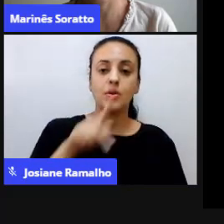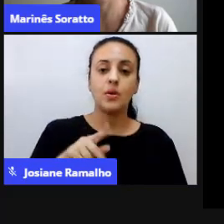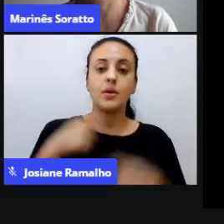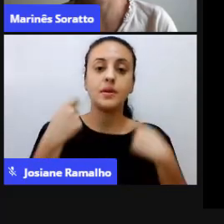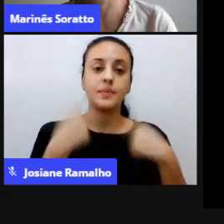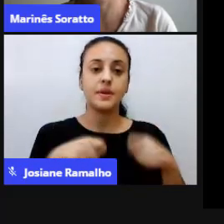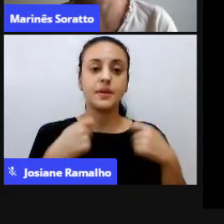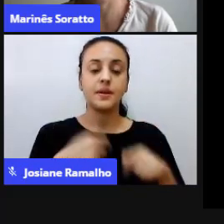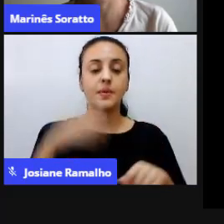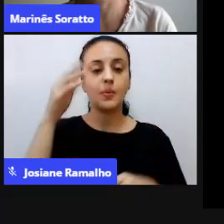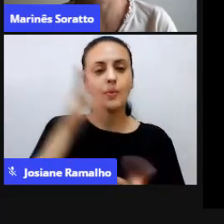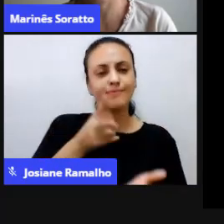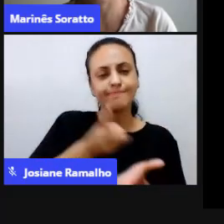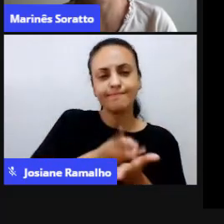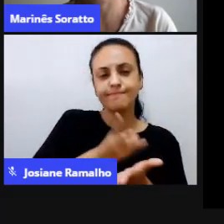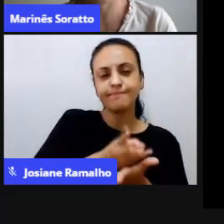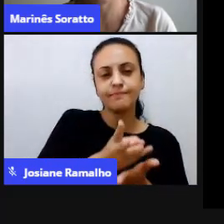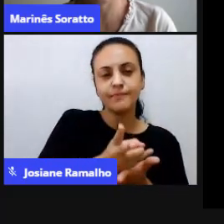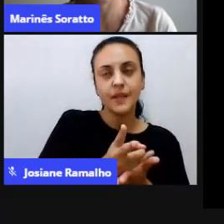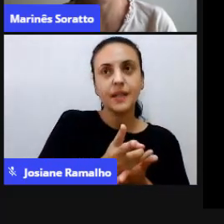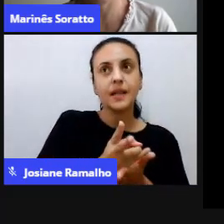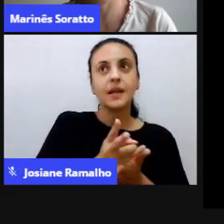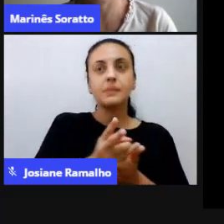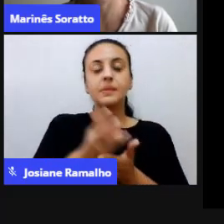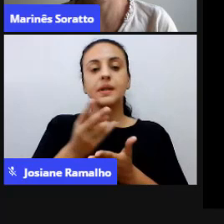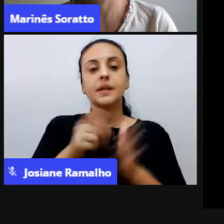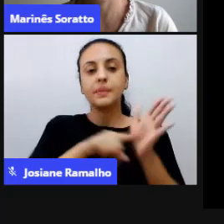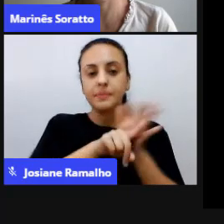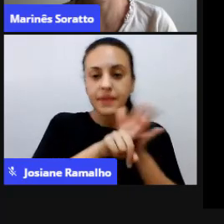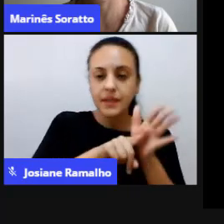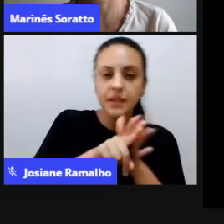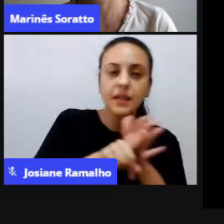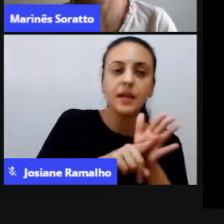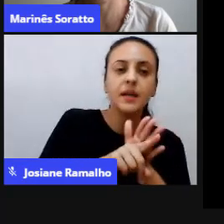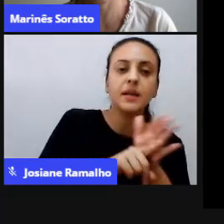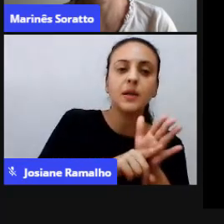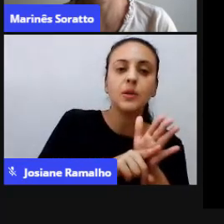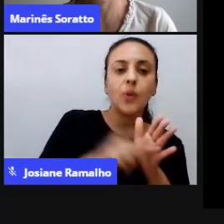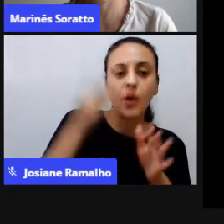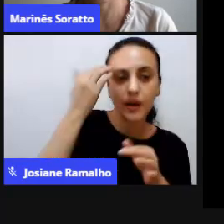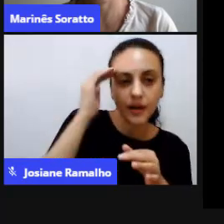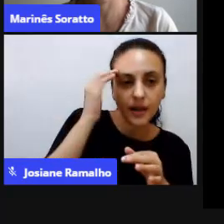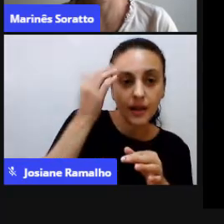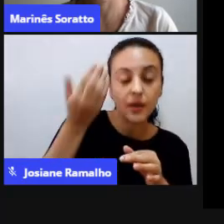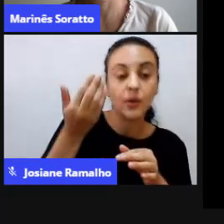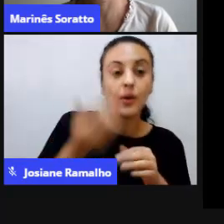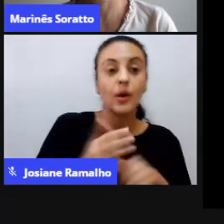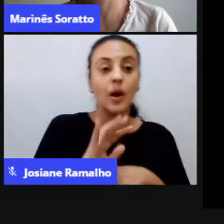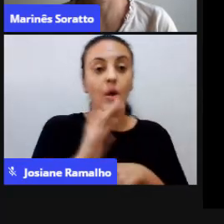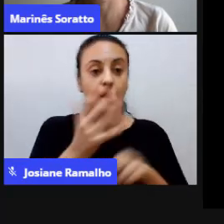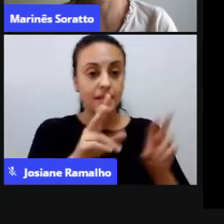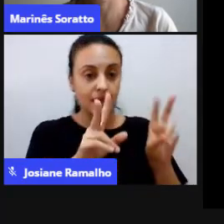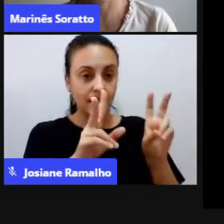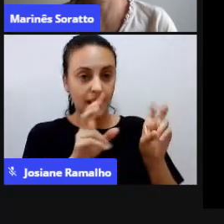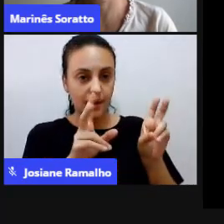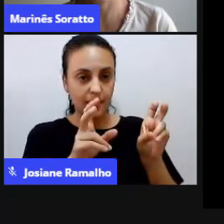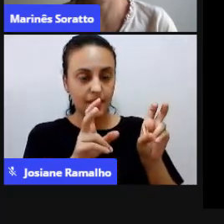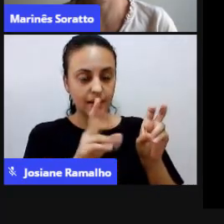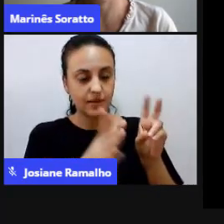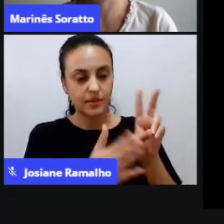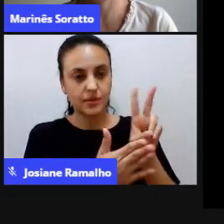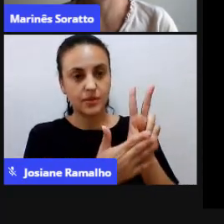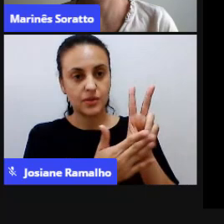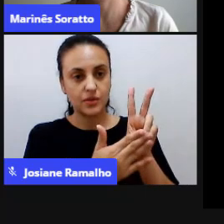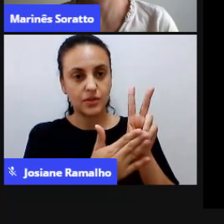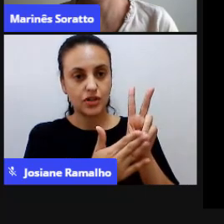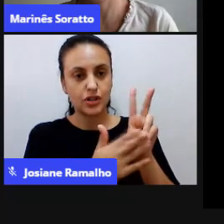o debruçar sobre as questões indígenas, né? Nós temos vários autores, antigos